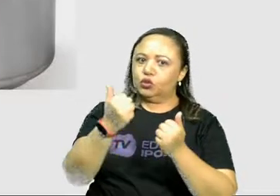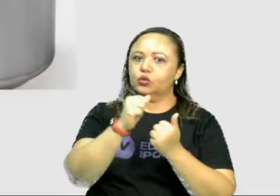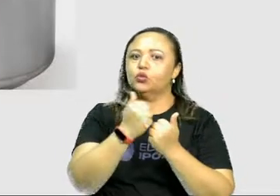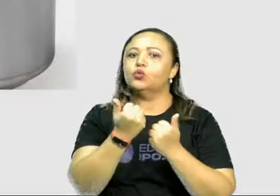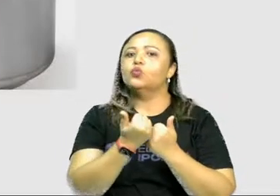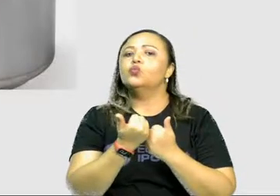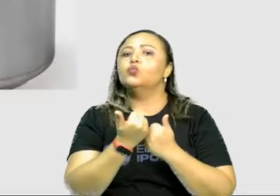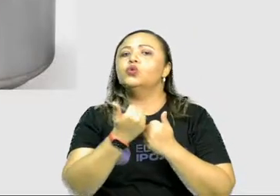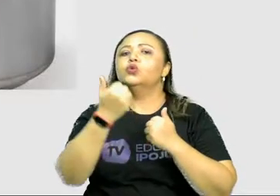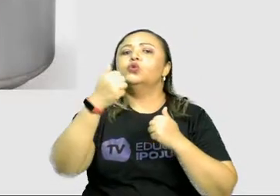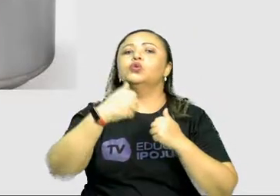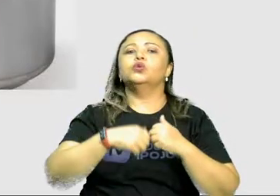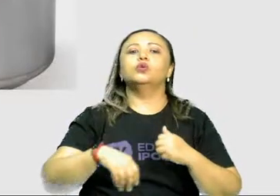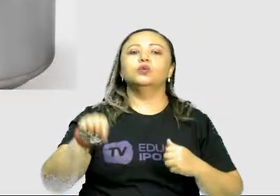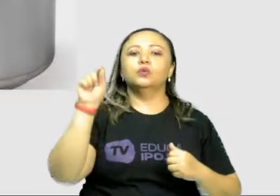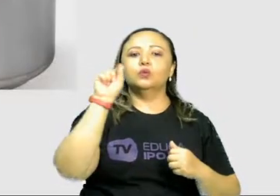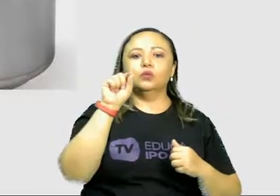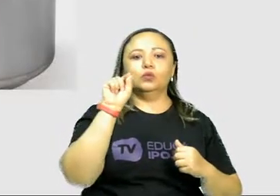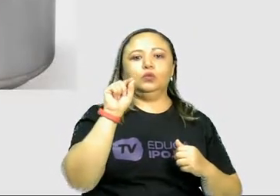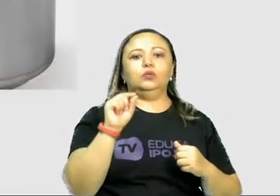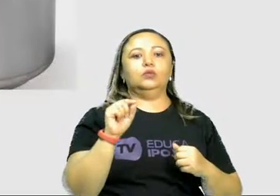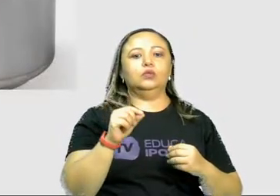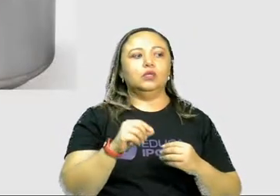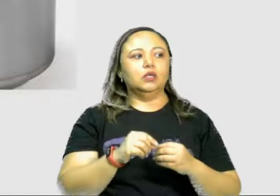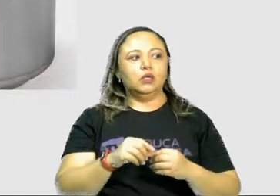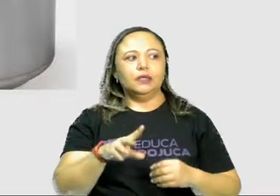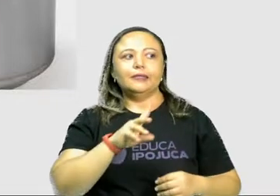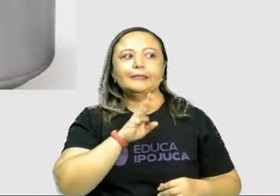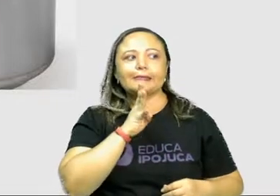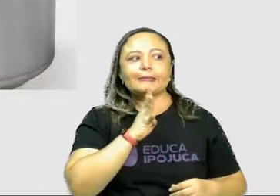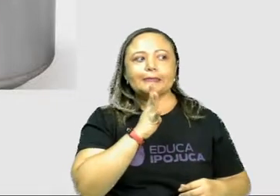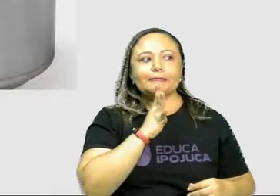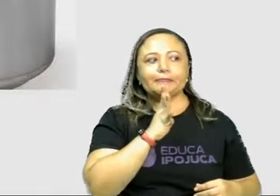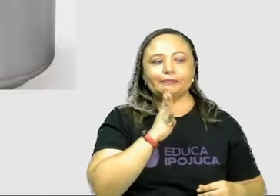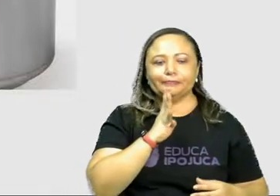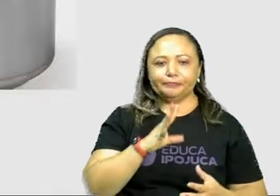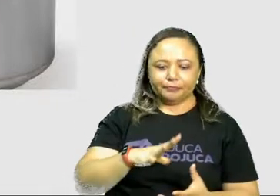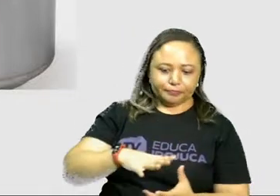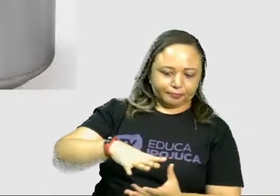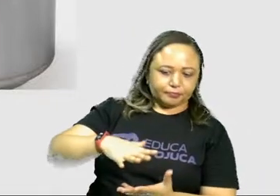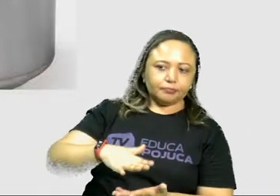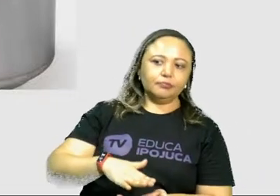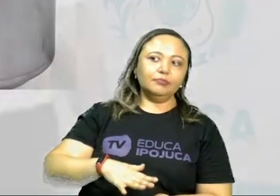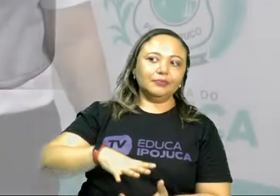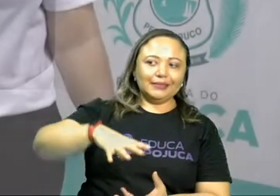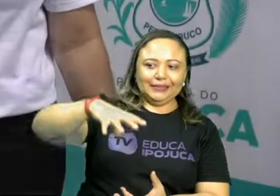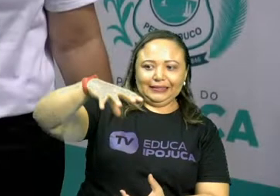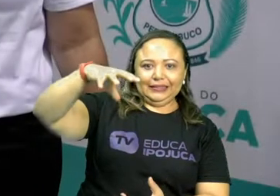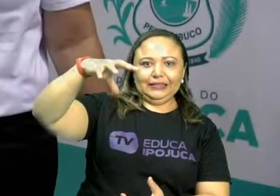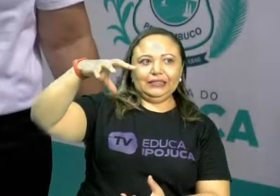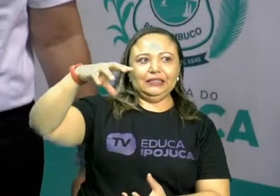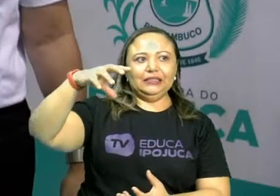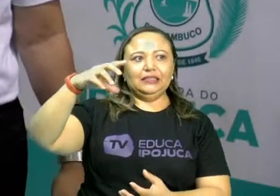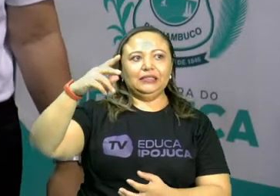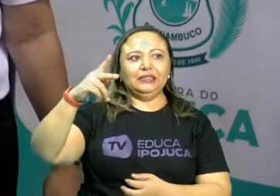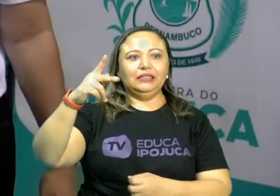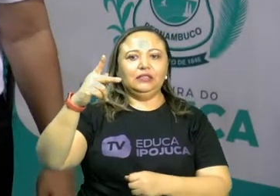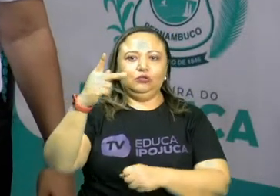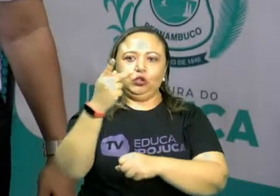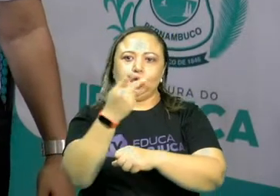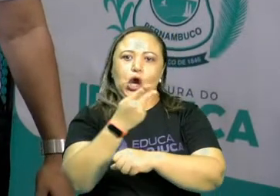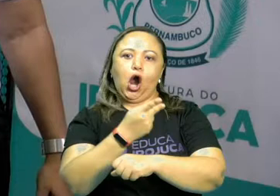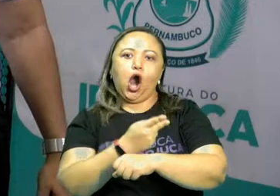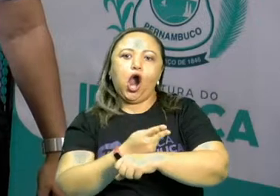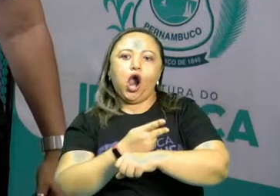Como vocês estão vendo aí na imagem, eu tenho uma lata de alumínio. Então, a lata ela é de